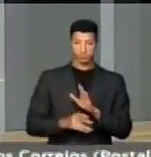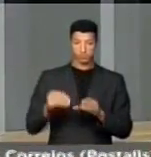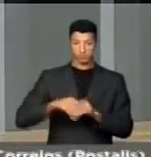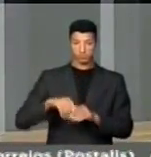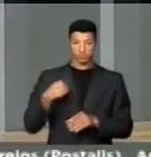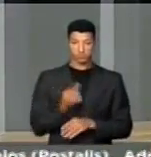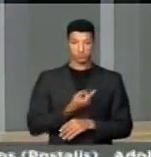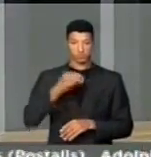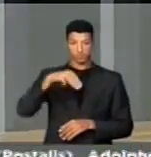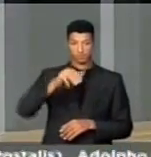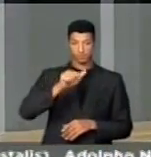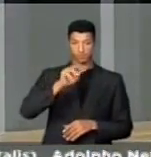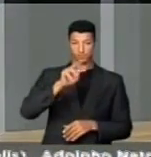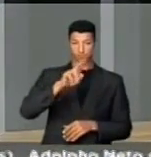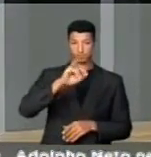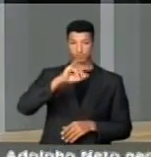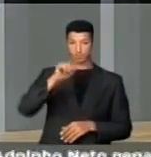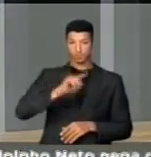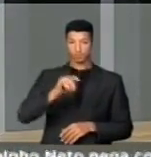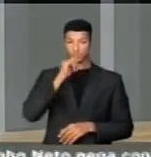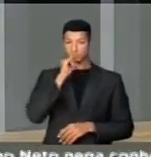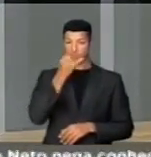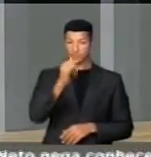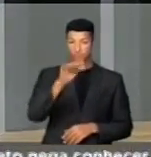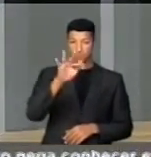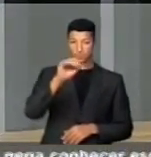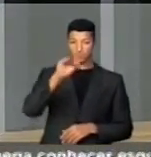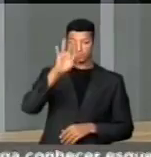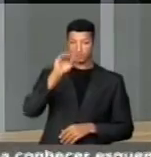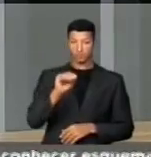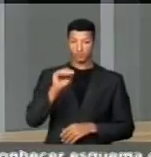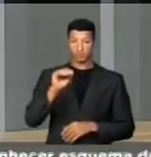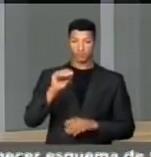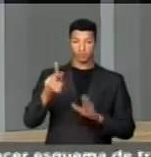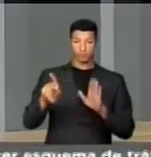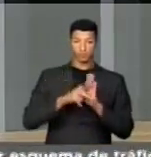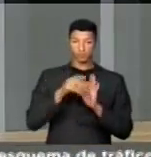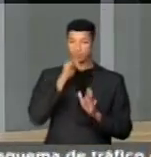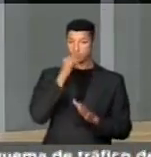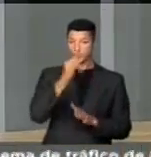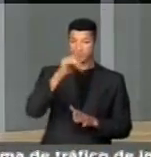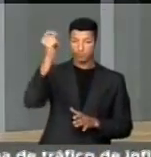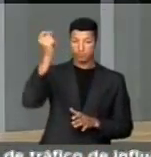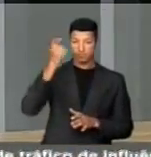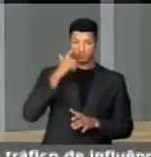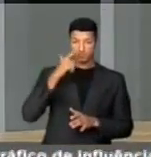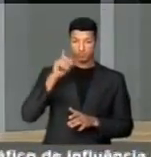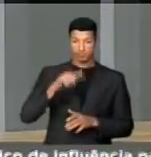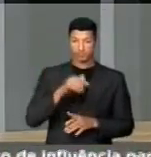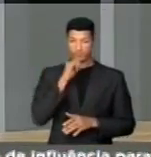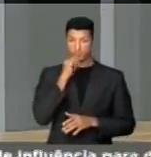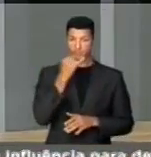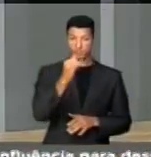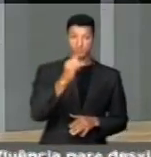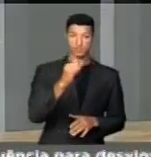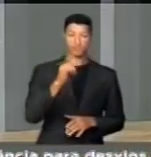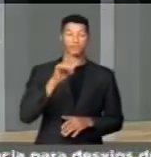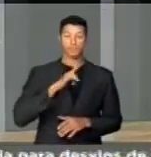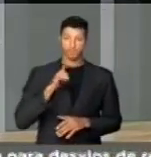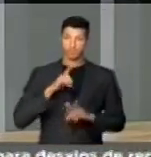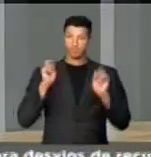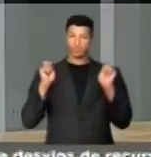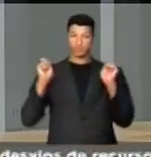nossa matriz da energia fotovoltaica, a energia solar. Essa energia tem